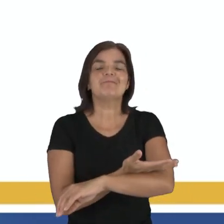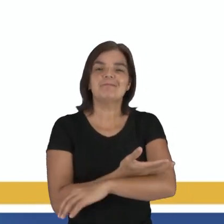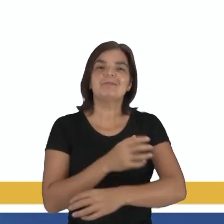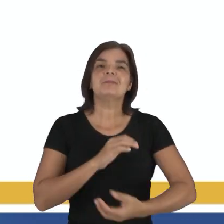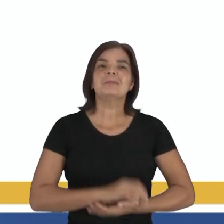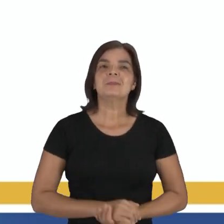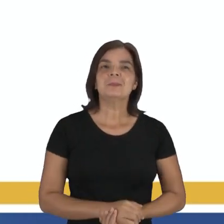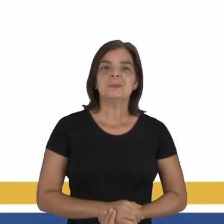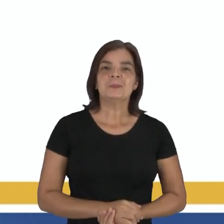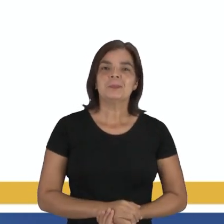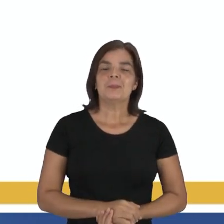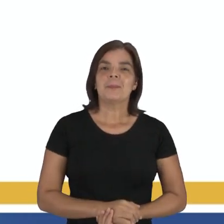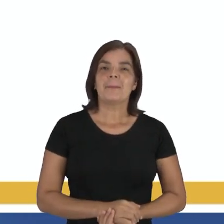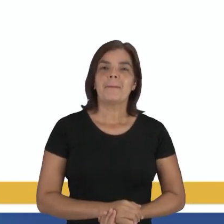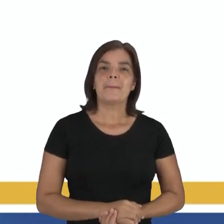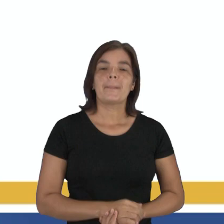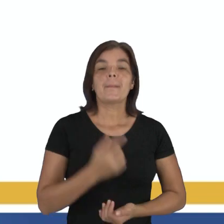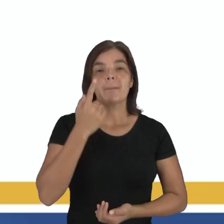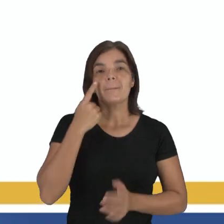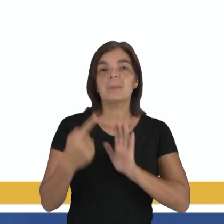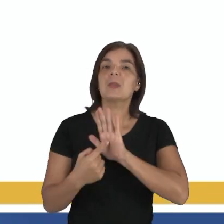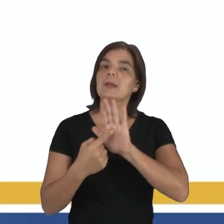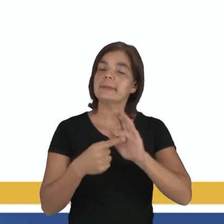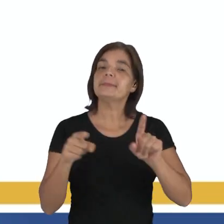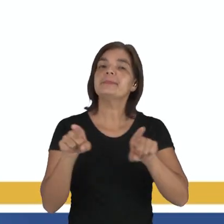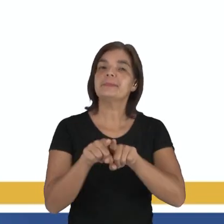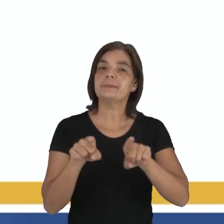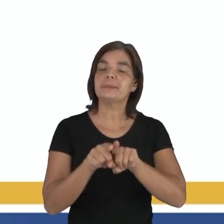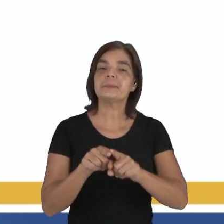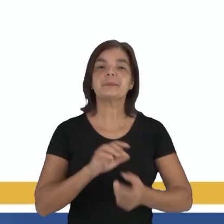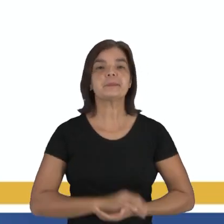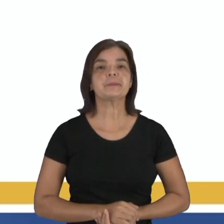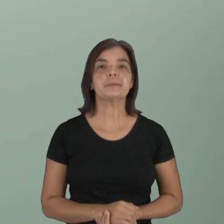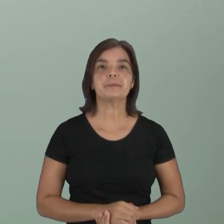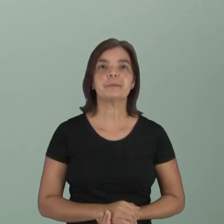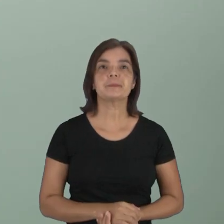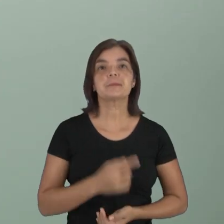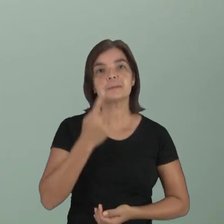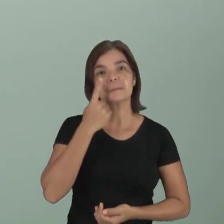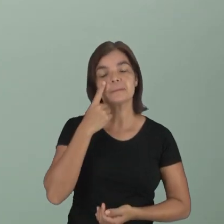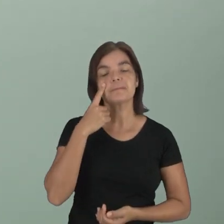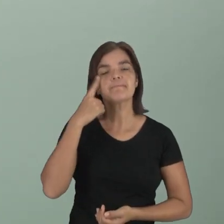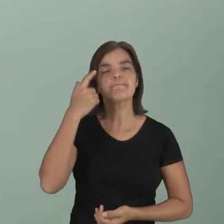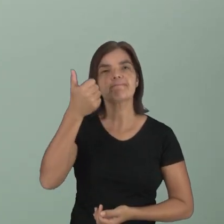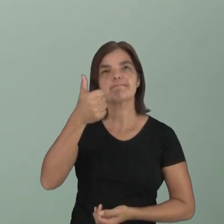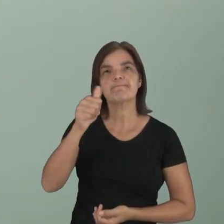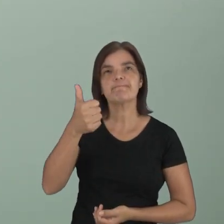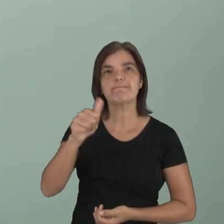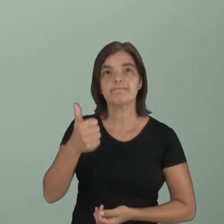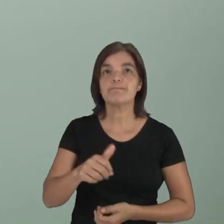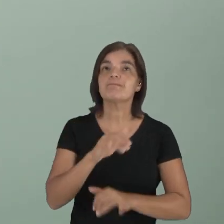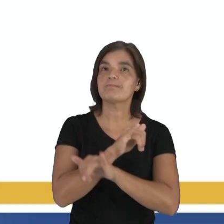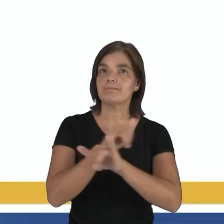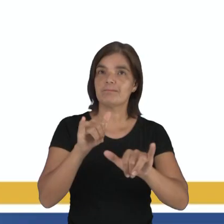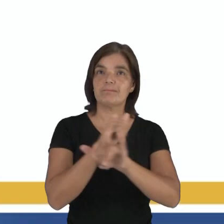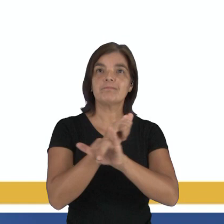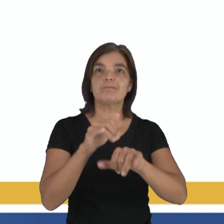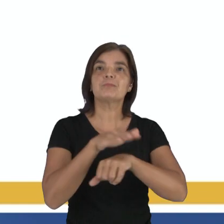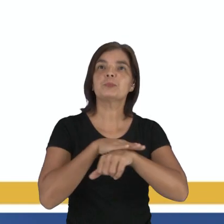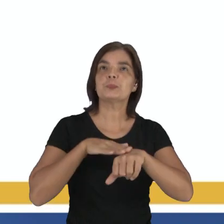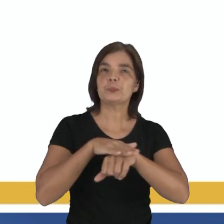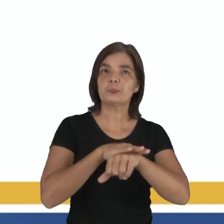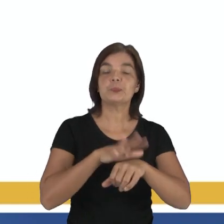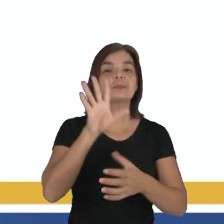um emoji de beijo, indicando que também está se despedindo. Vamos lá. Analise se as